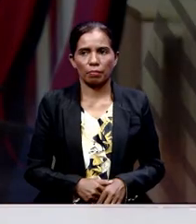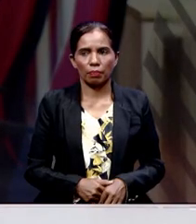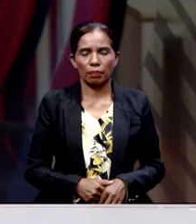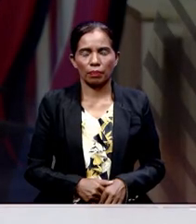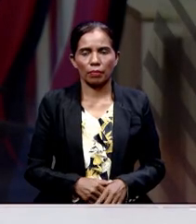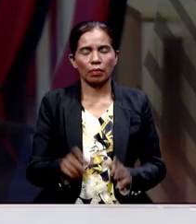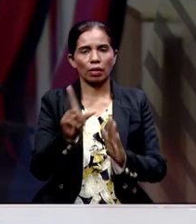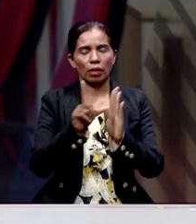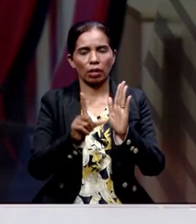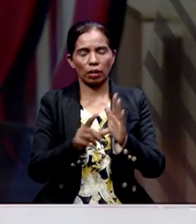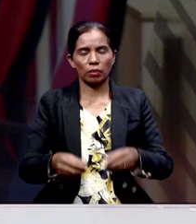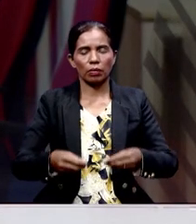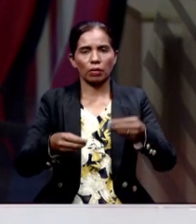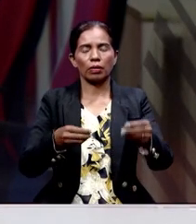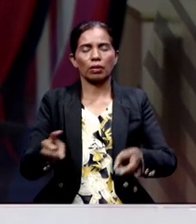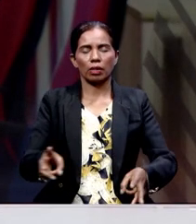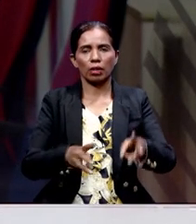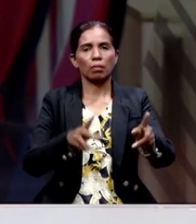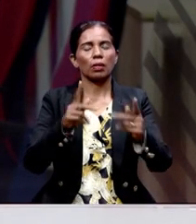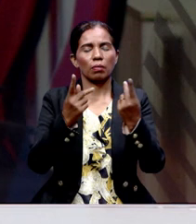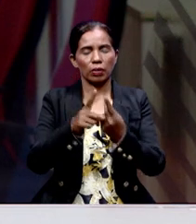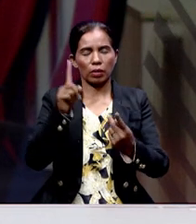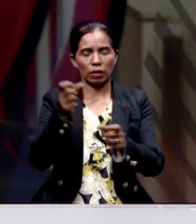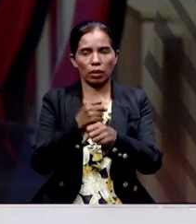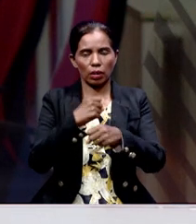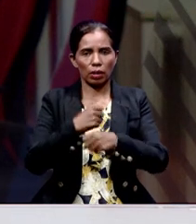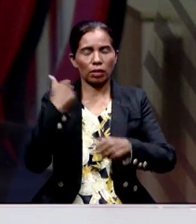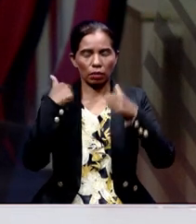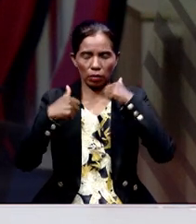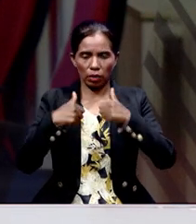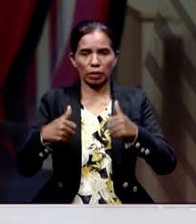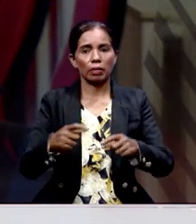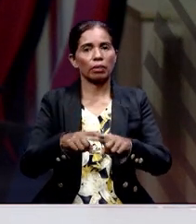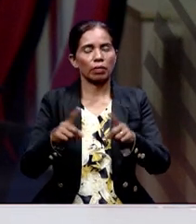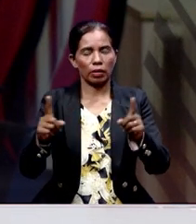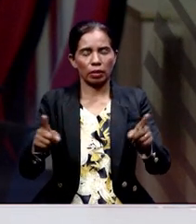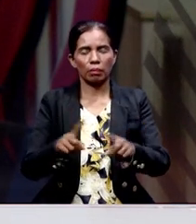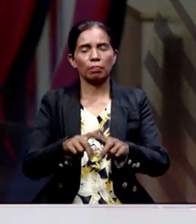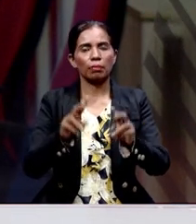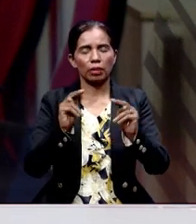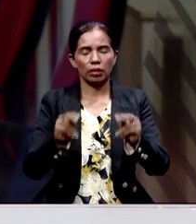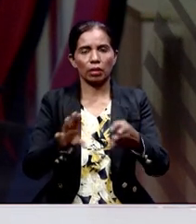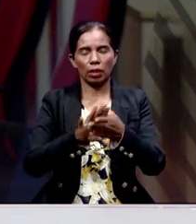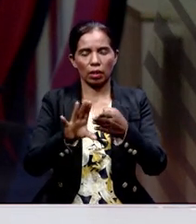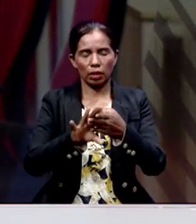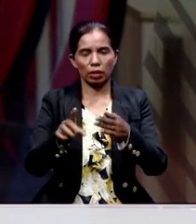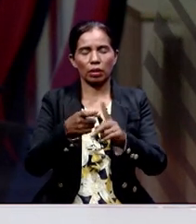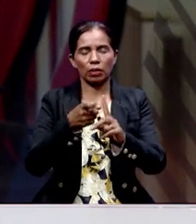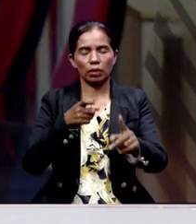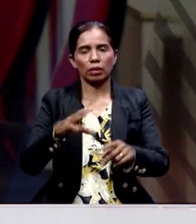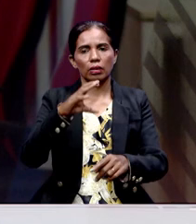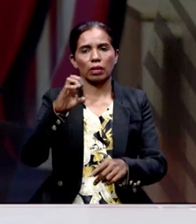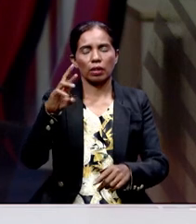Lei fodalam ba empresa ida hodi halau atividade ekonomika ngoin, mai be precisa ia carta licença husi survey pe.